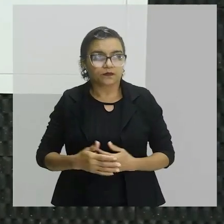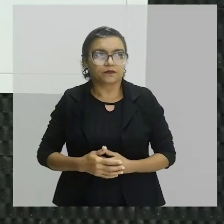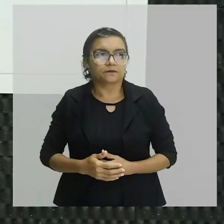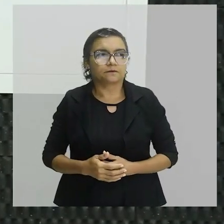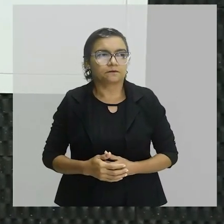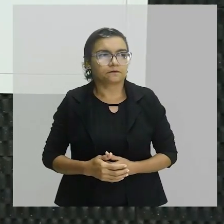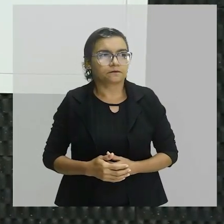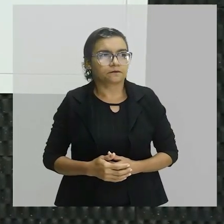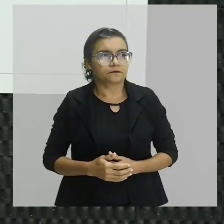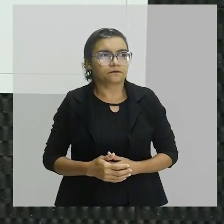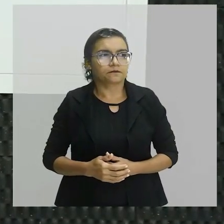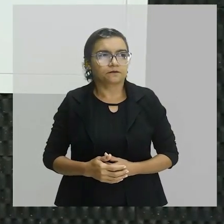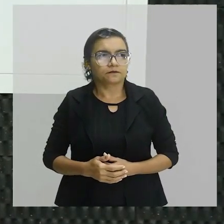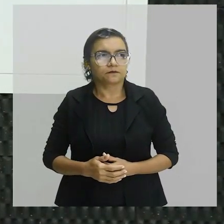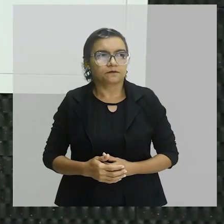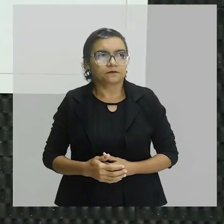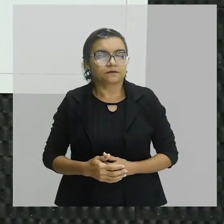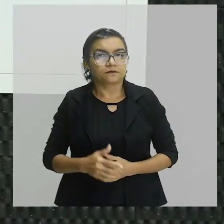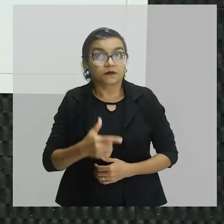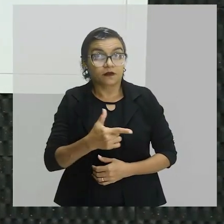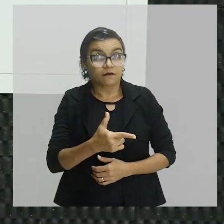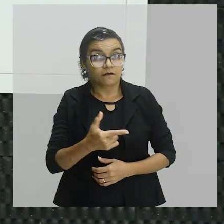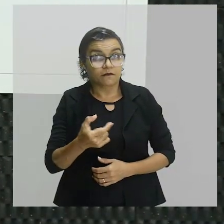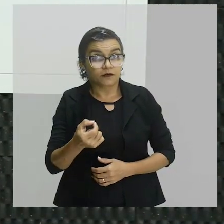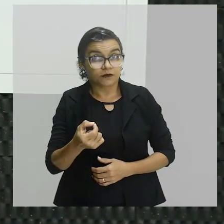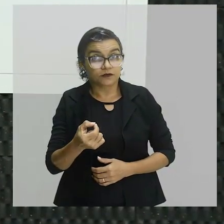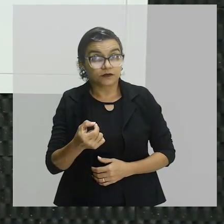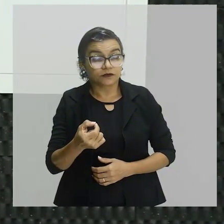isso é de 20